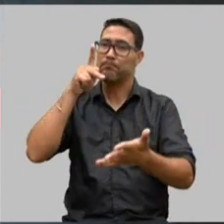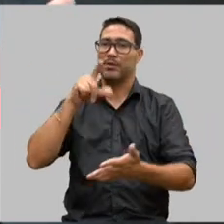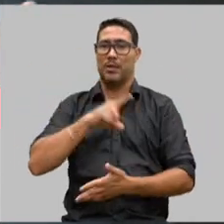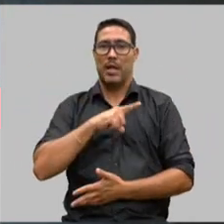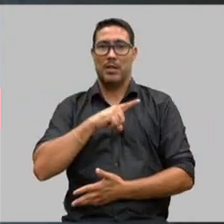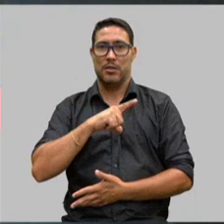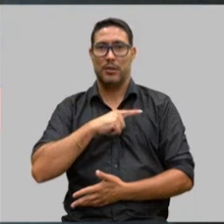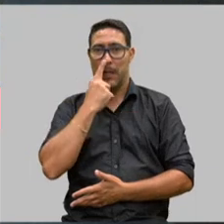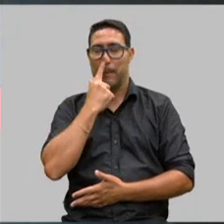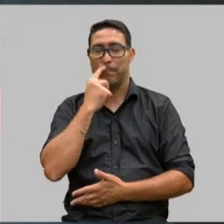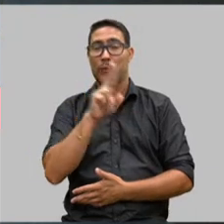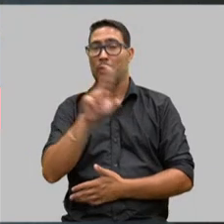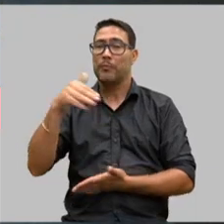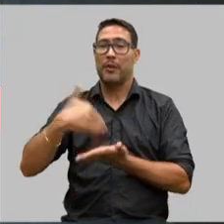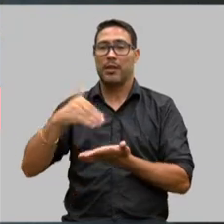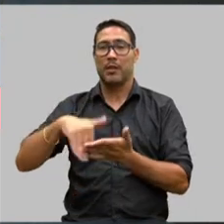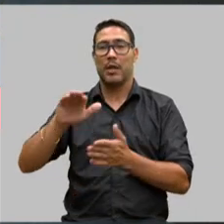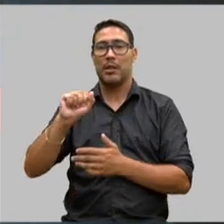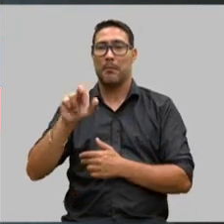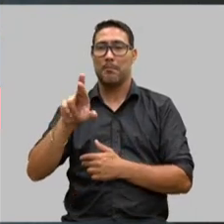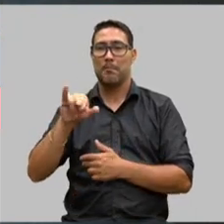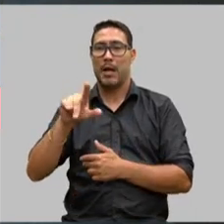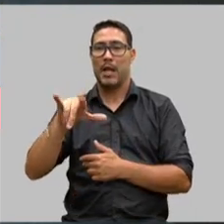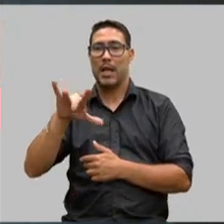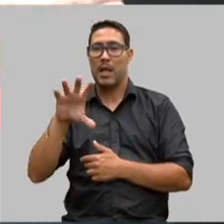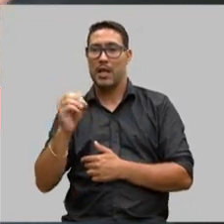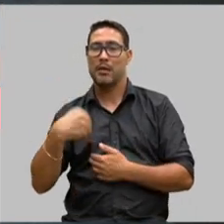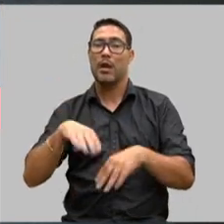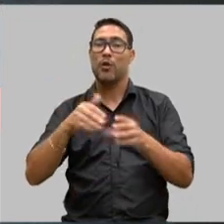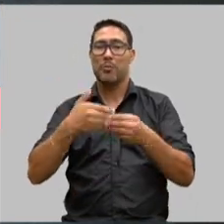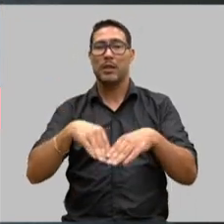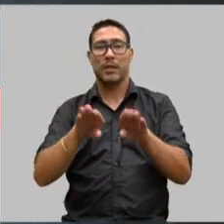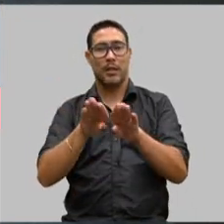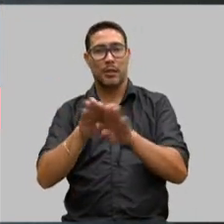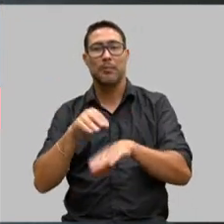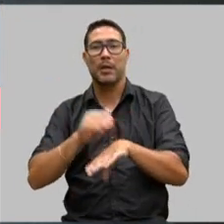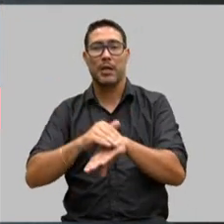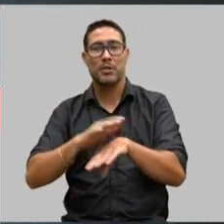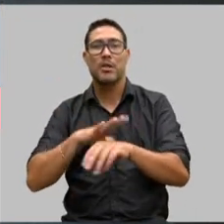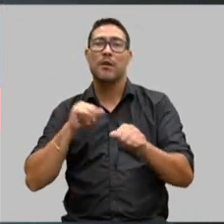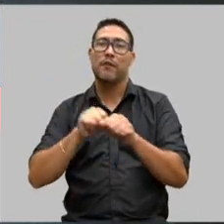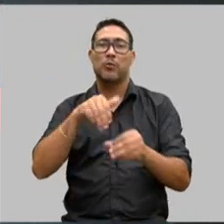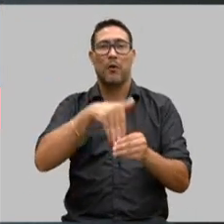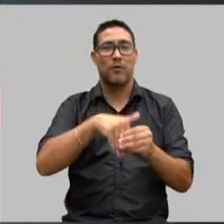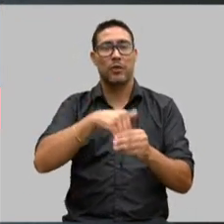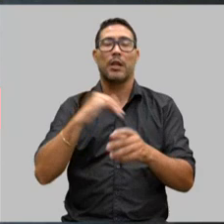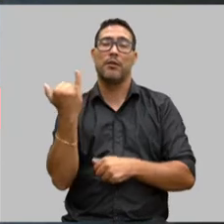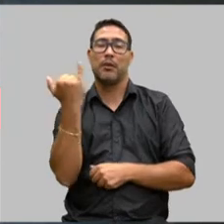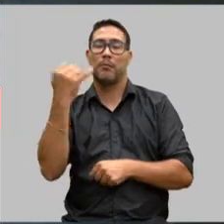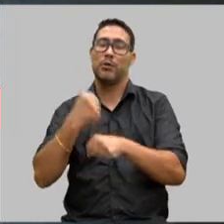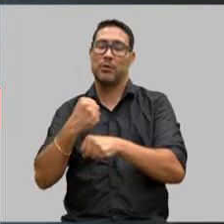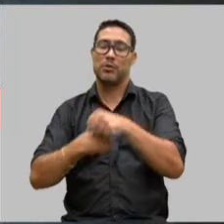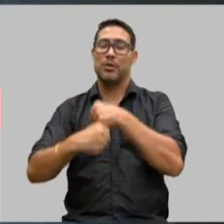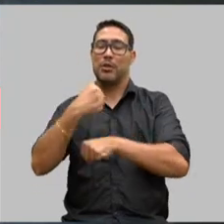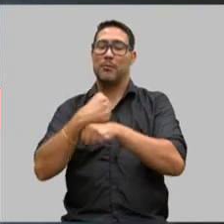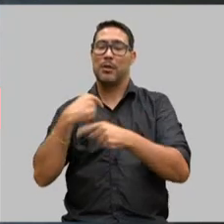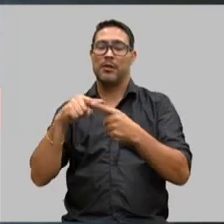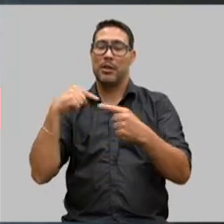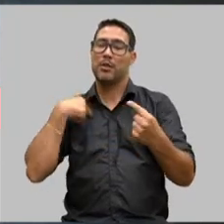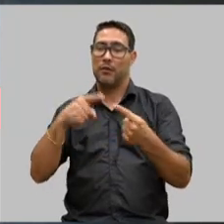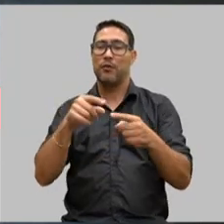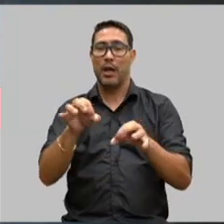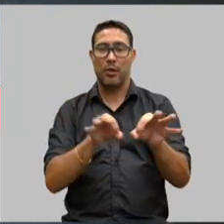da secretária Marília também, cumprimentá-la, fizemos uma votação importante o ano passado, que foi a regulamentação do FIDRO,